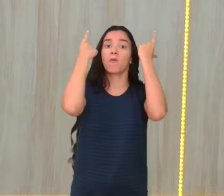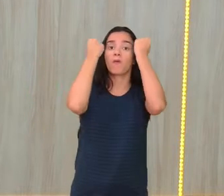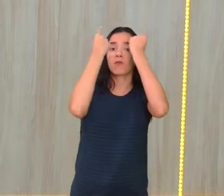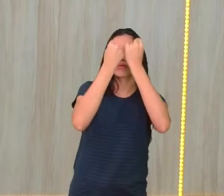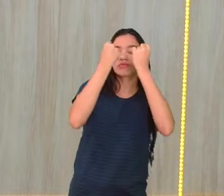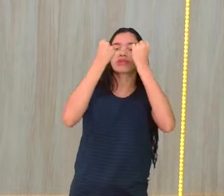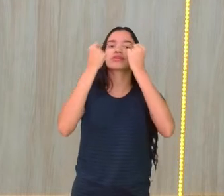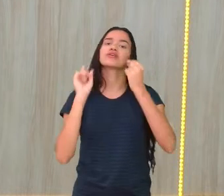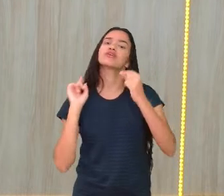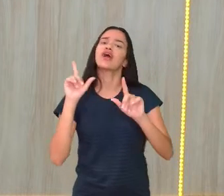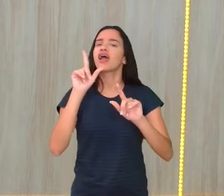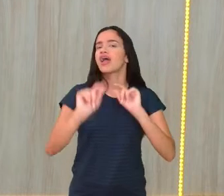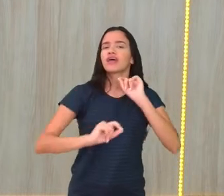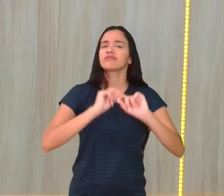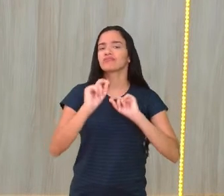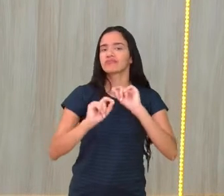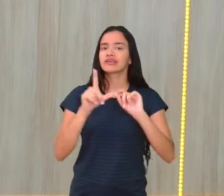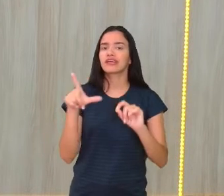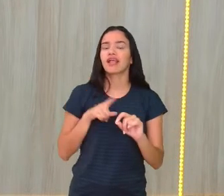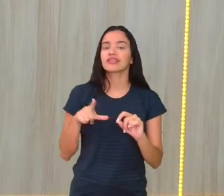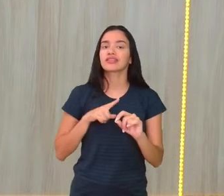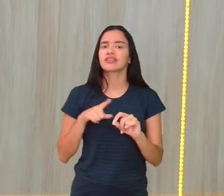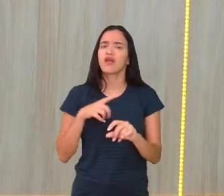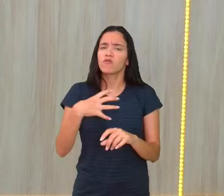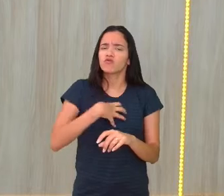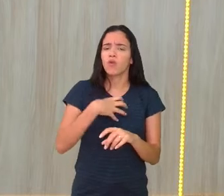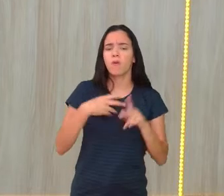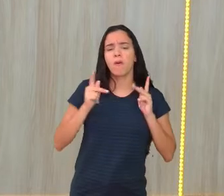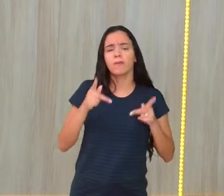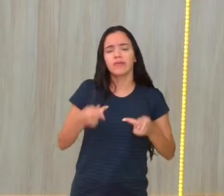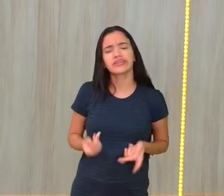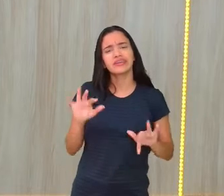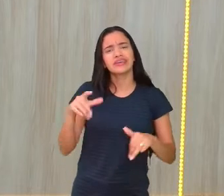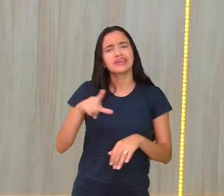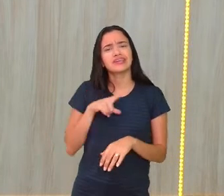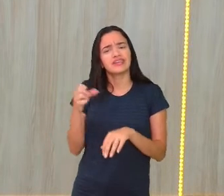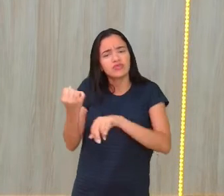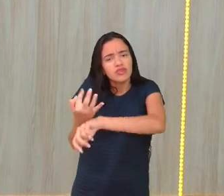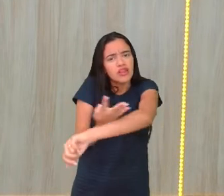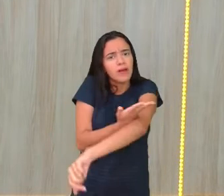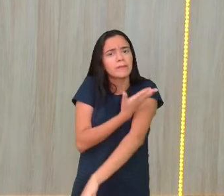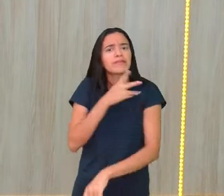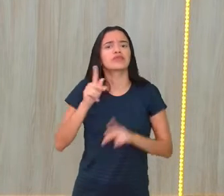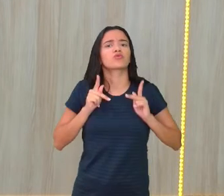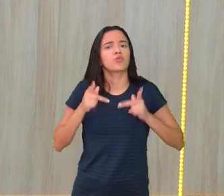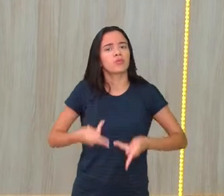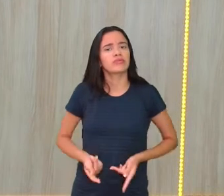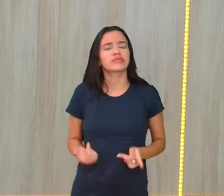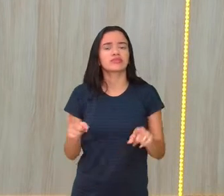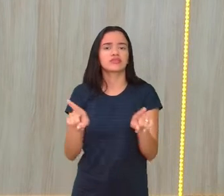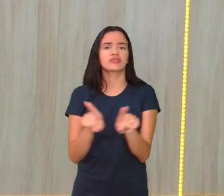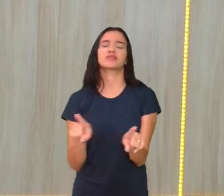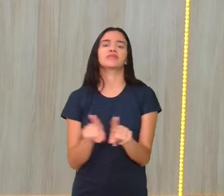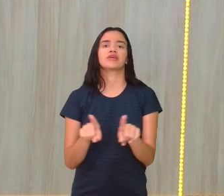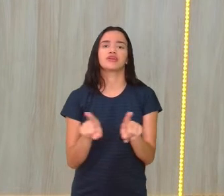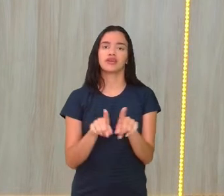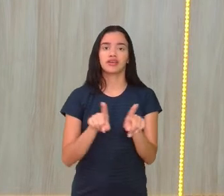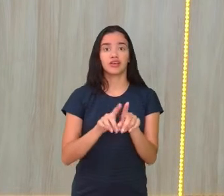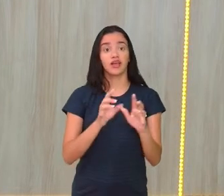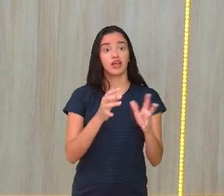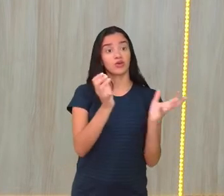panteão grego, tinham a forma humana e eles tinham sentimentos humanos também, né? Então, uma forma, né, que